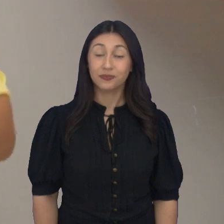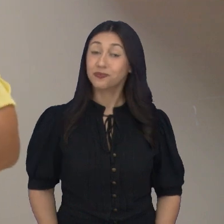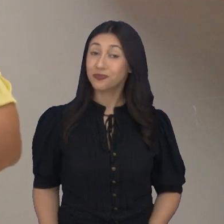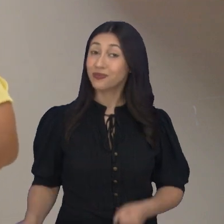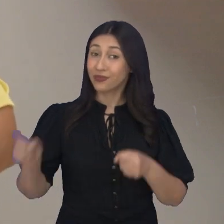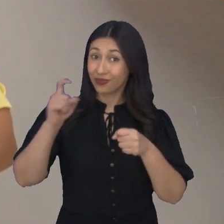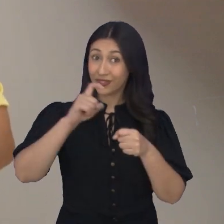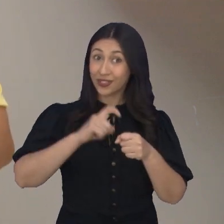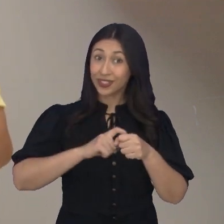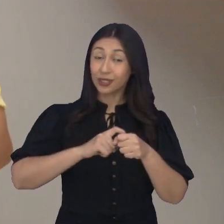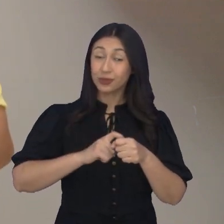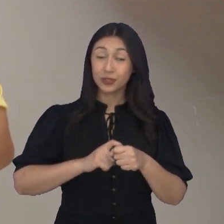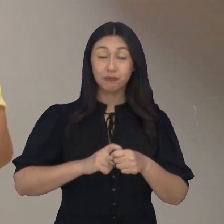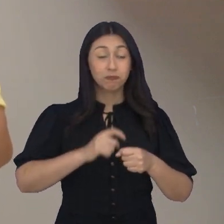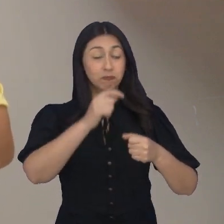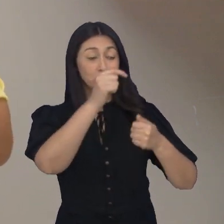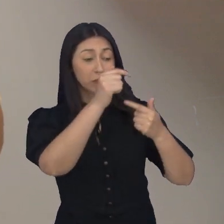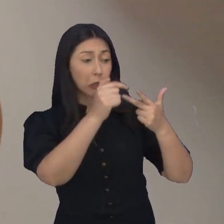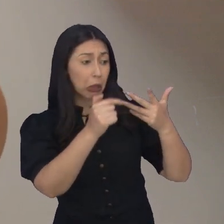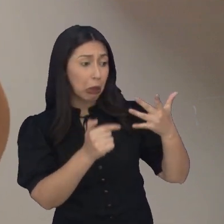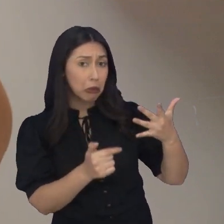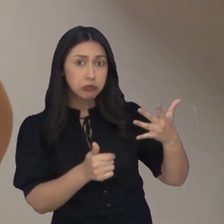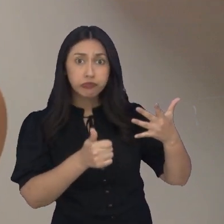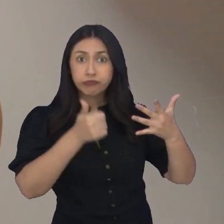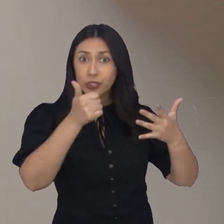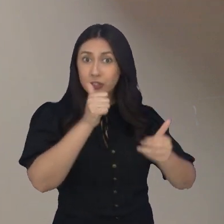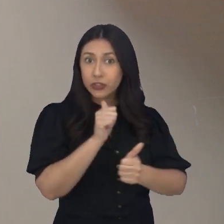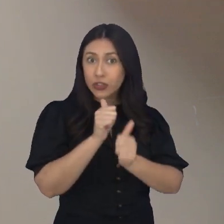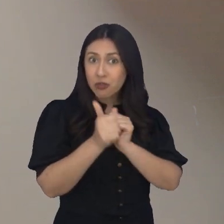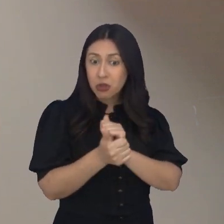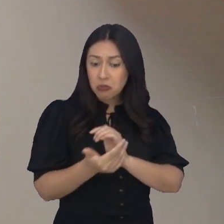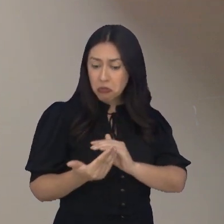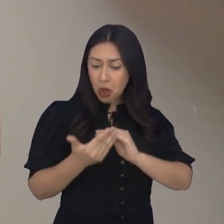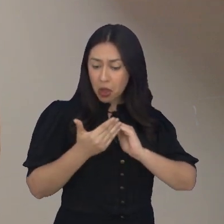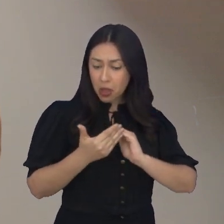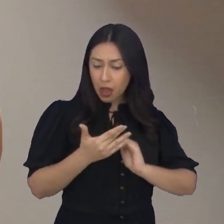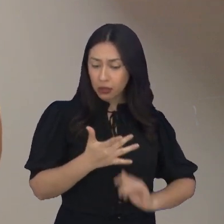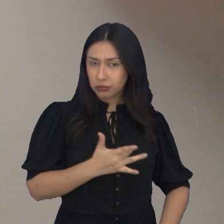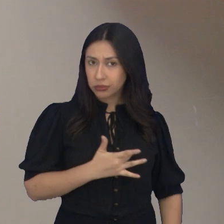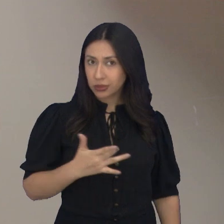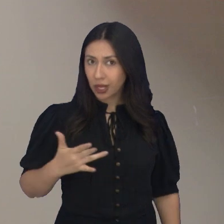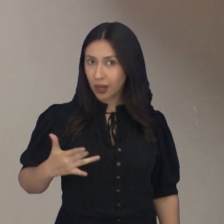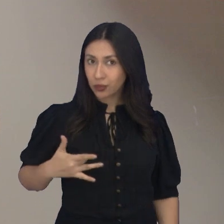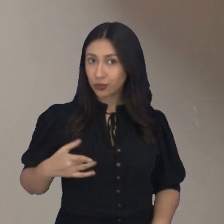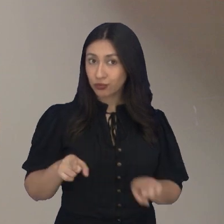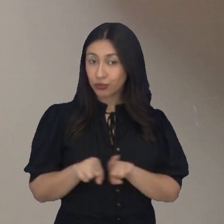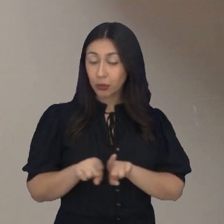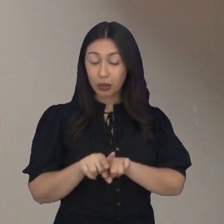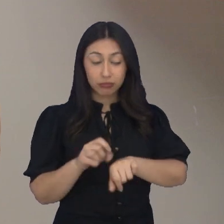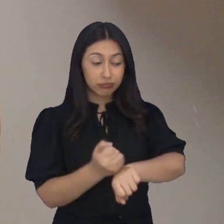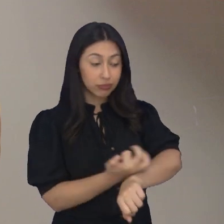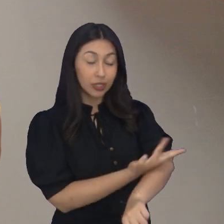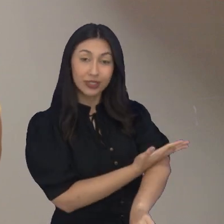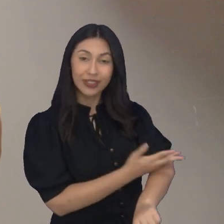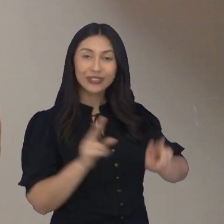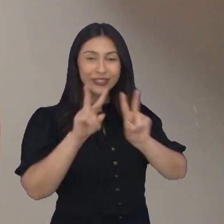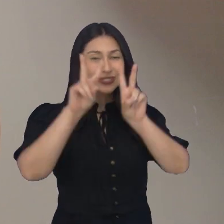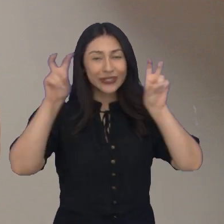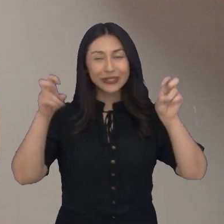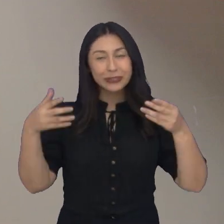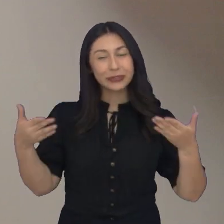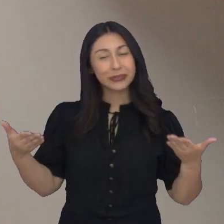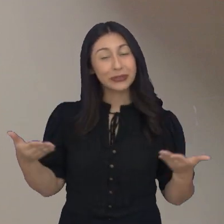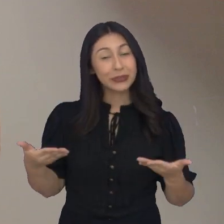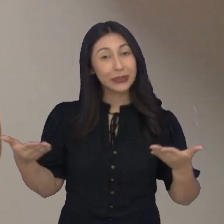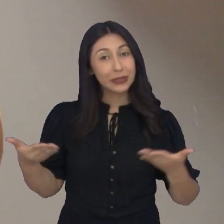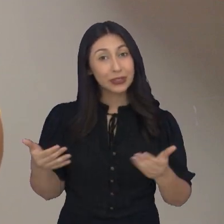Estamos de volta. Os benefícios do esporte para a saúde física e emocional é tema do De Bem com Você de hoje,